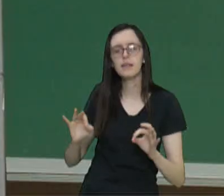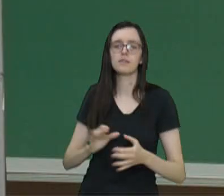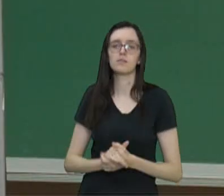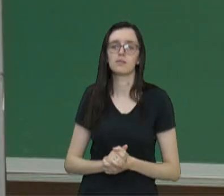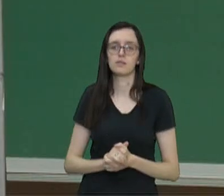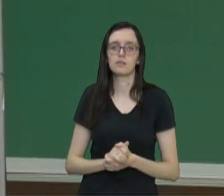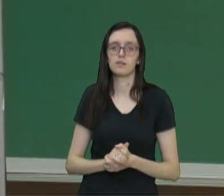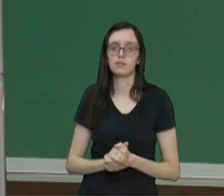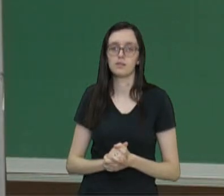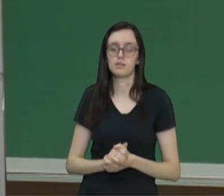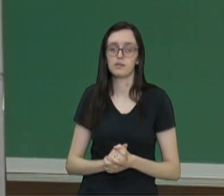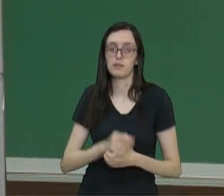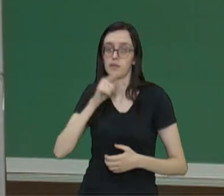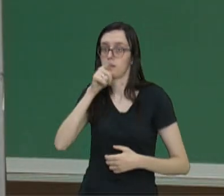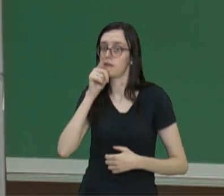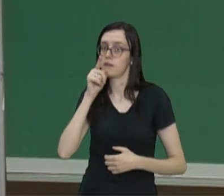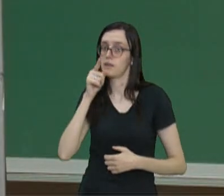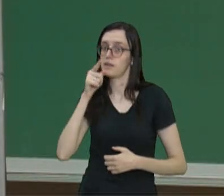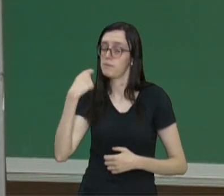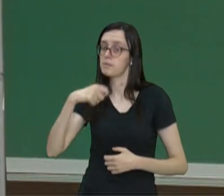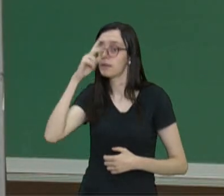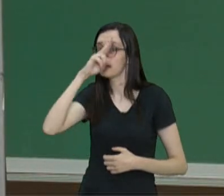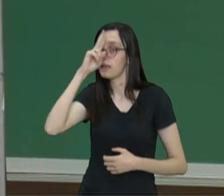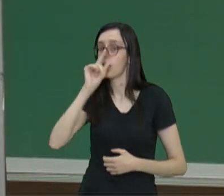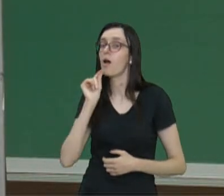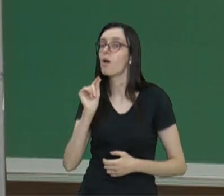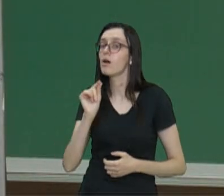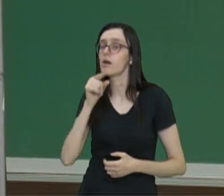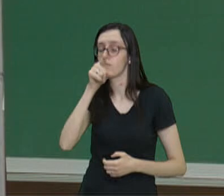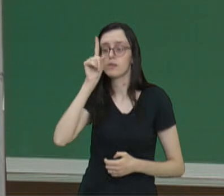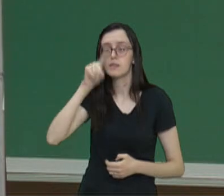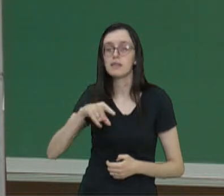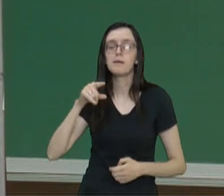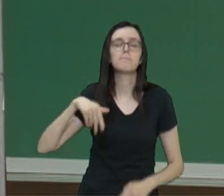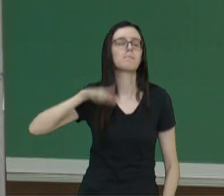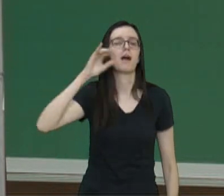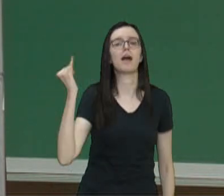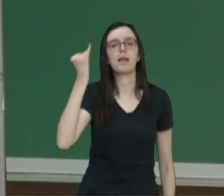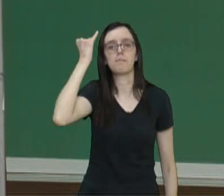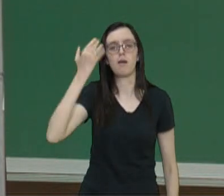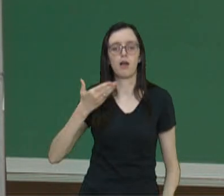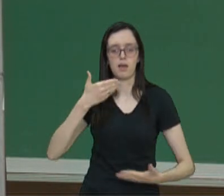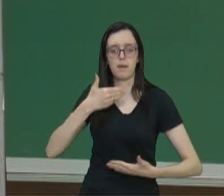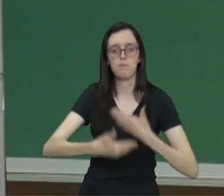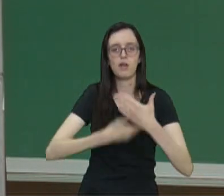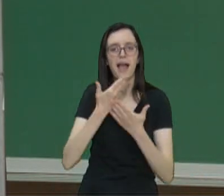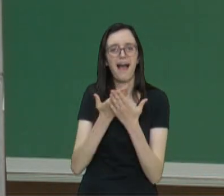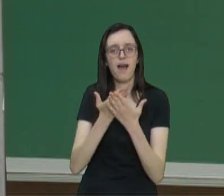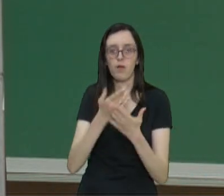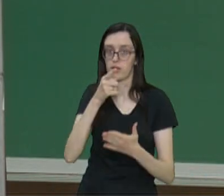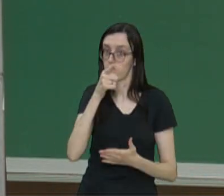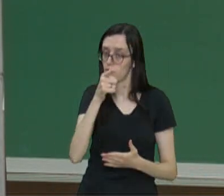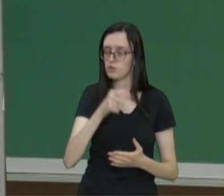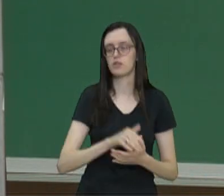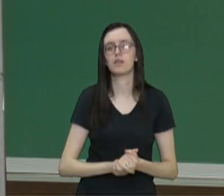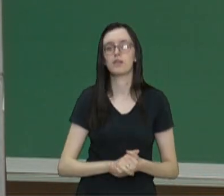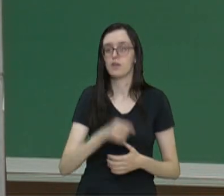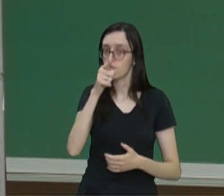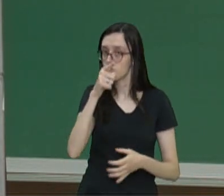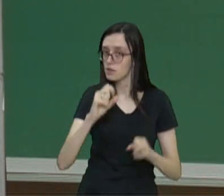Você sempre tem que lembrar que você é a parte mais importante agora desse processo de videoaulas, né? É o